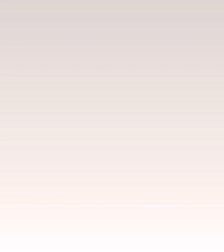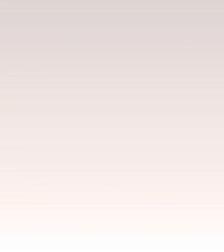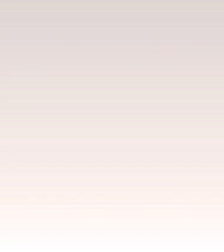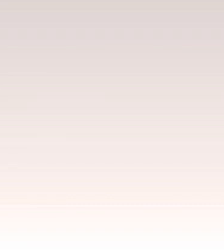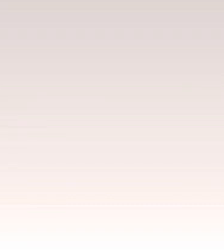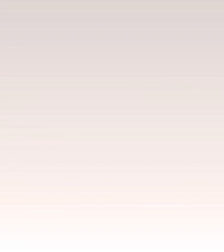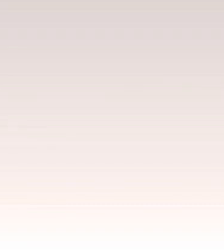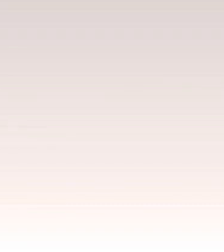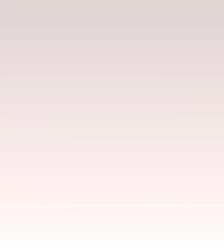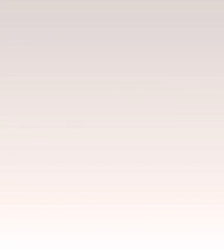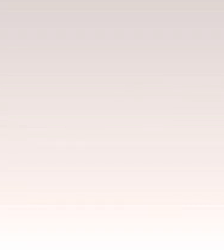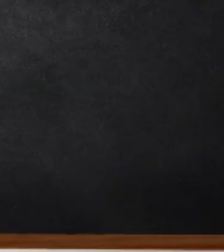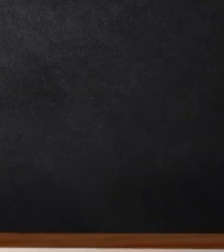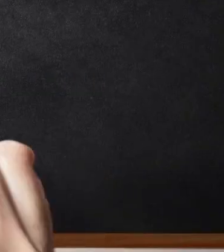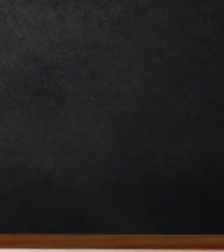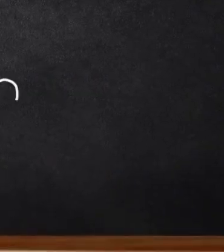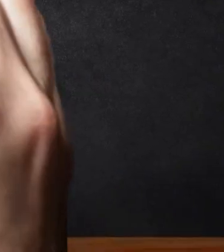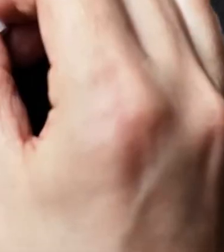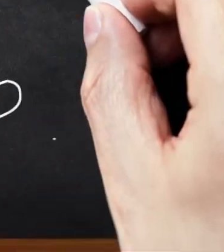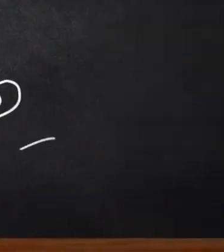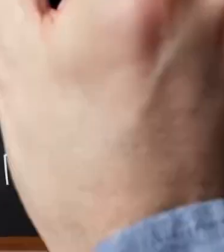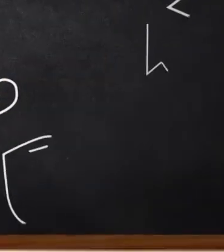E aí